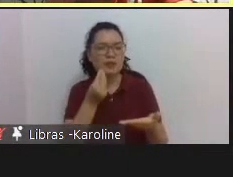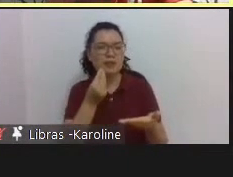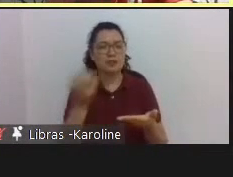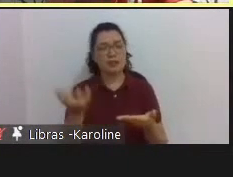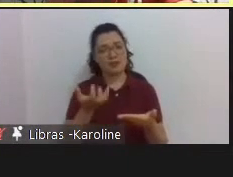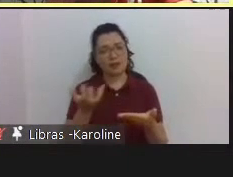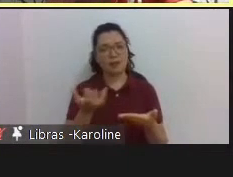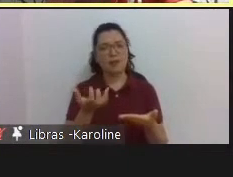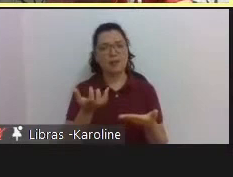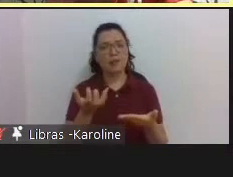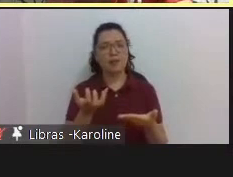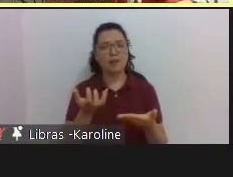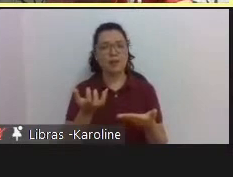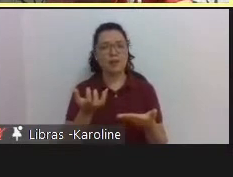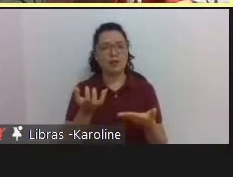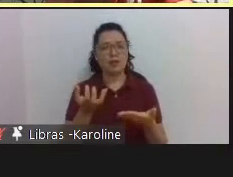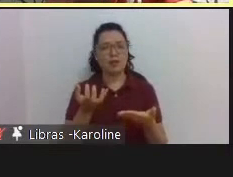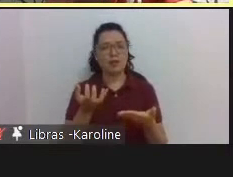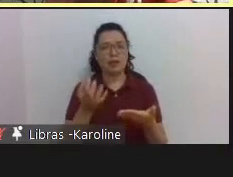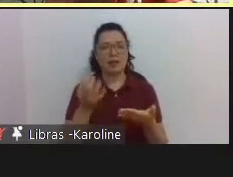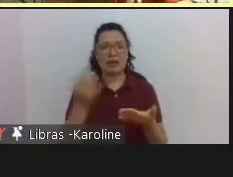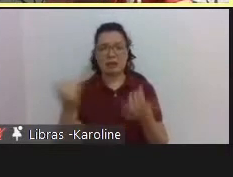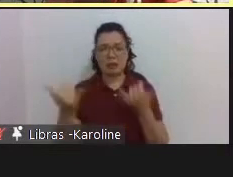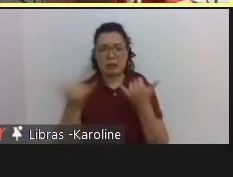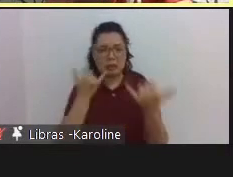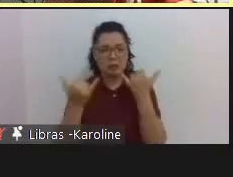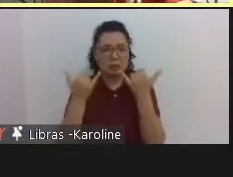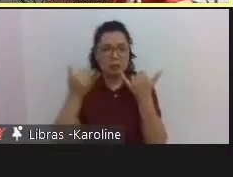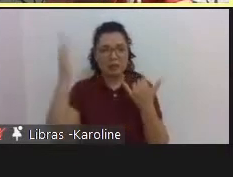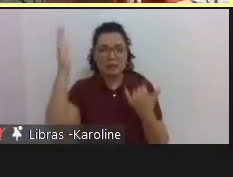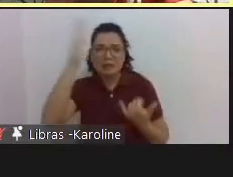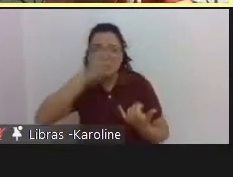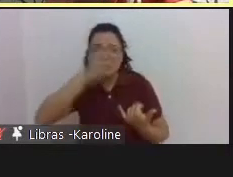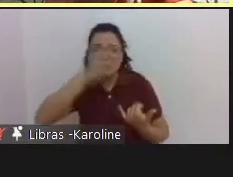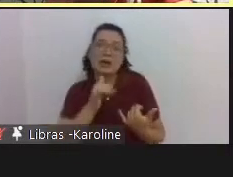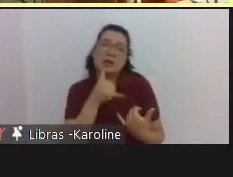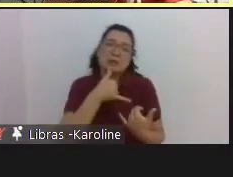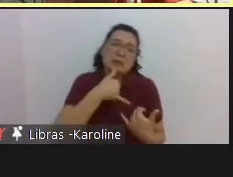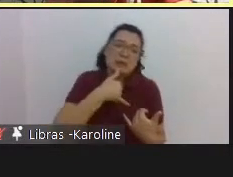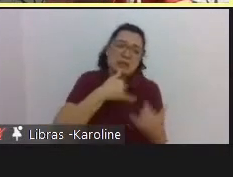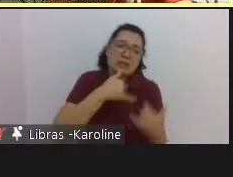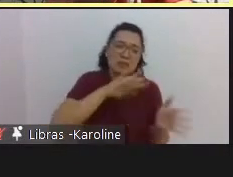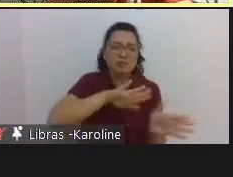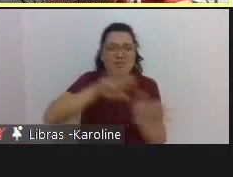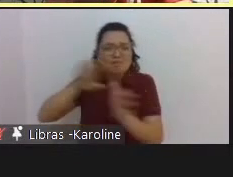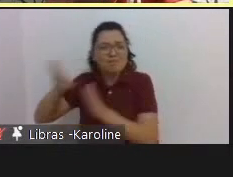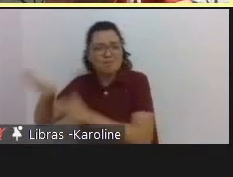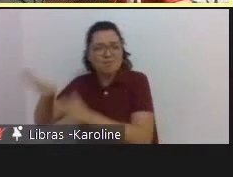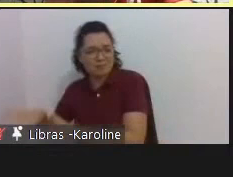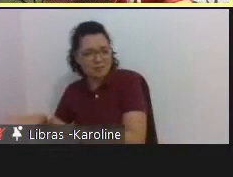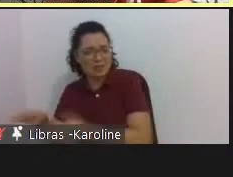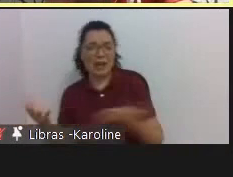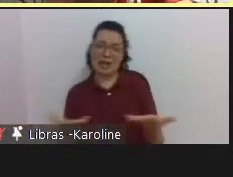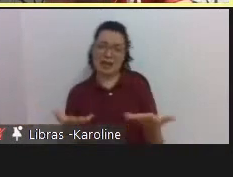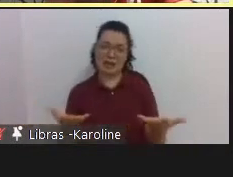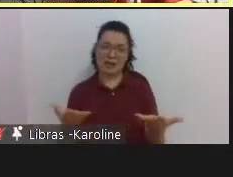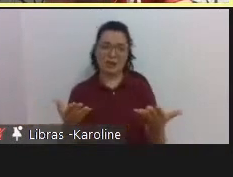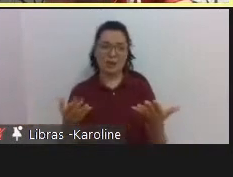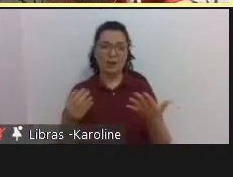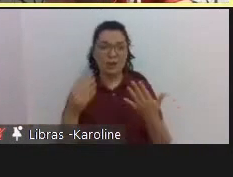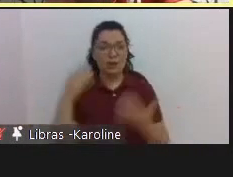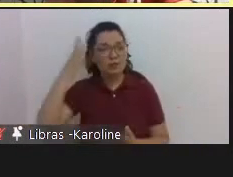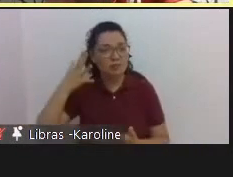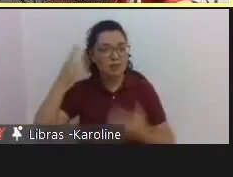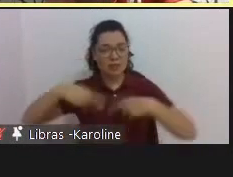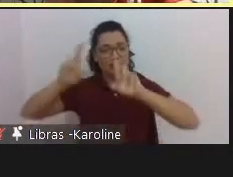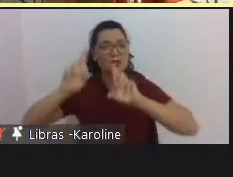peço a todas e todos que me acompanhem nas próximas linhas por algo mais esperançoso. Se no tema principal do evento temos o